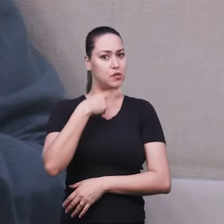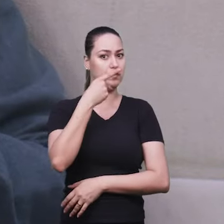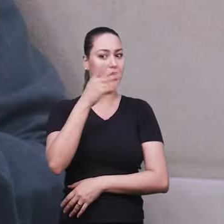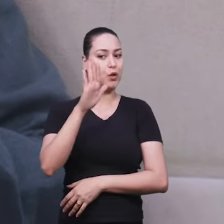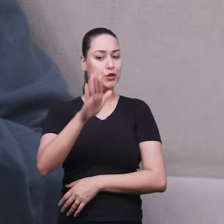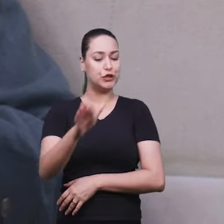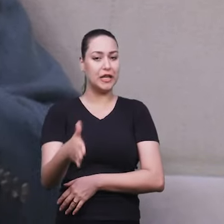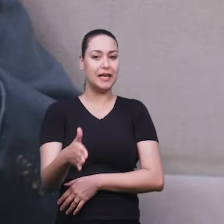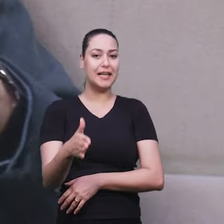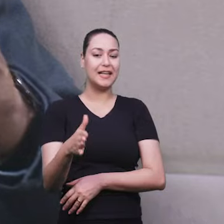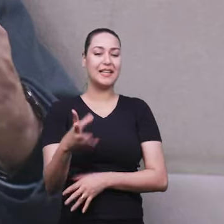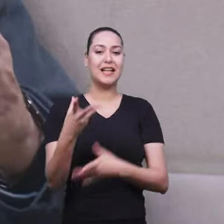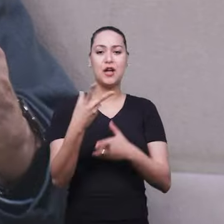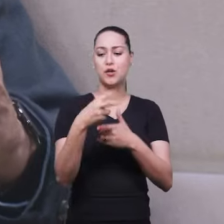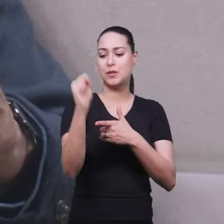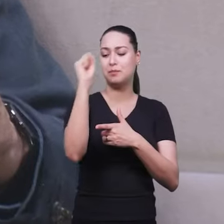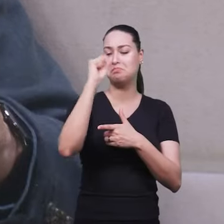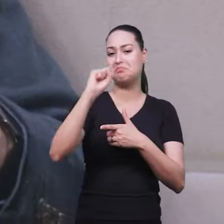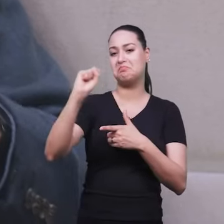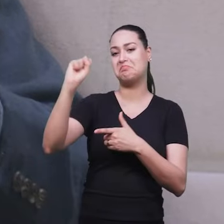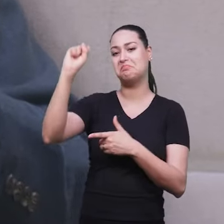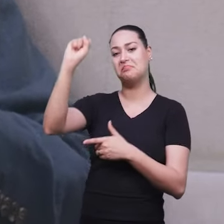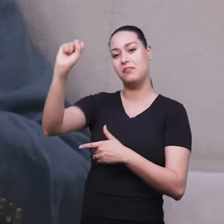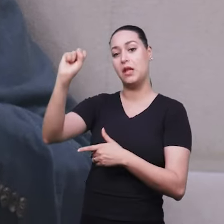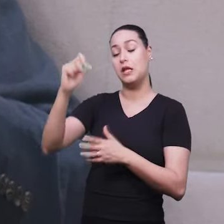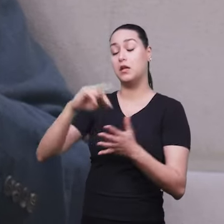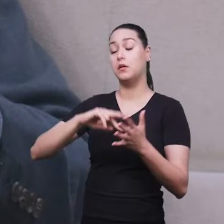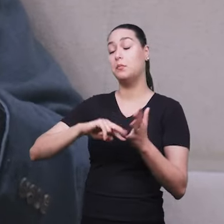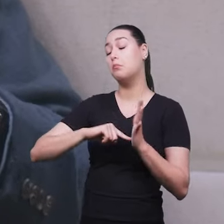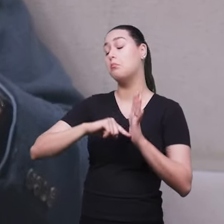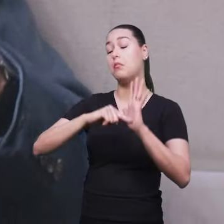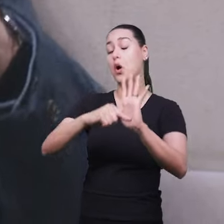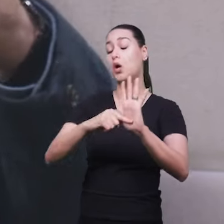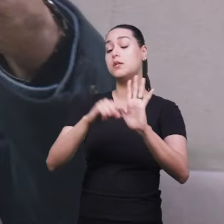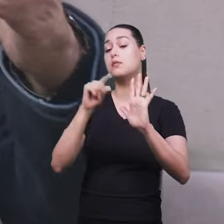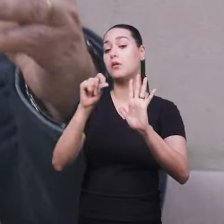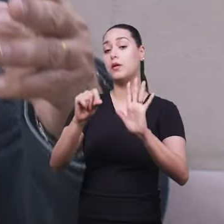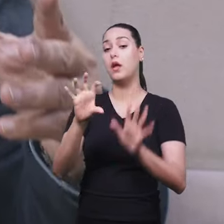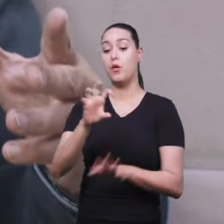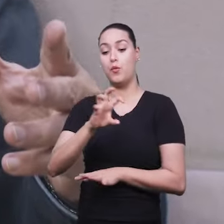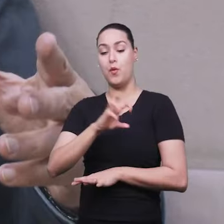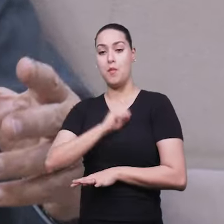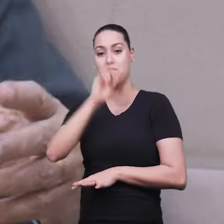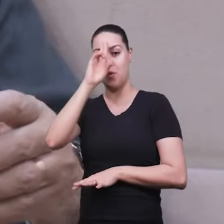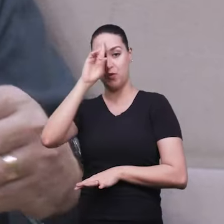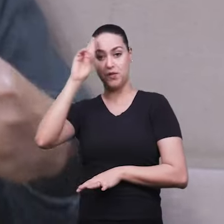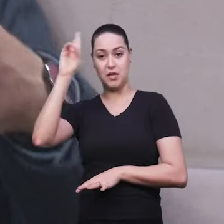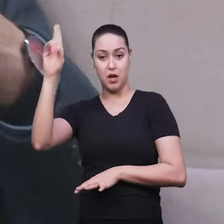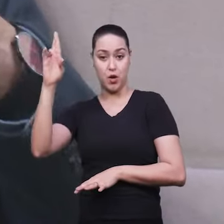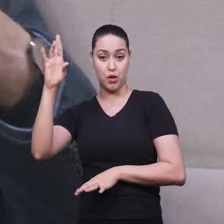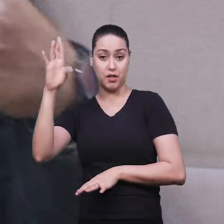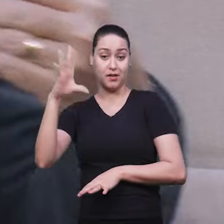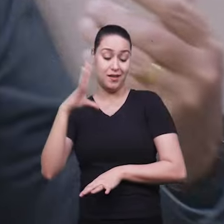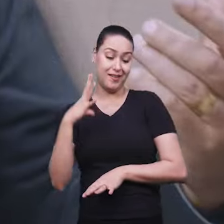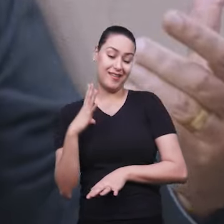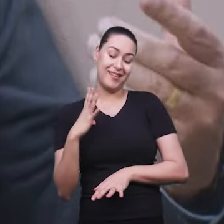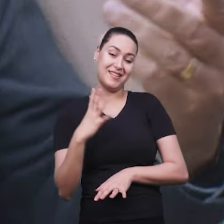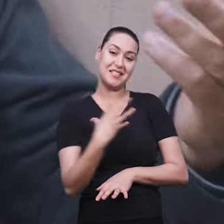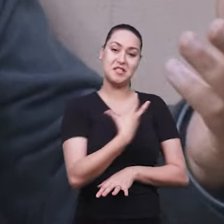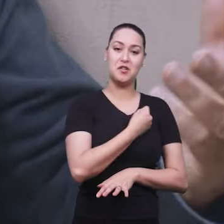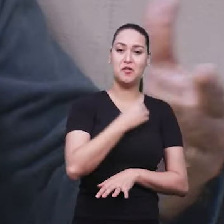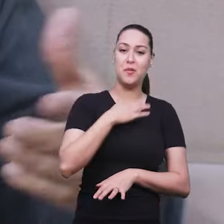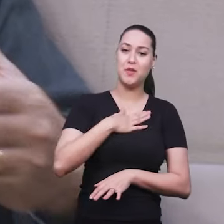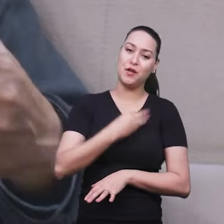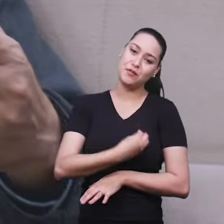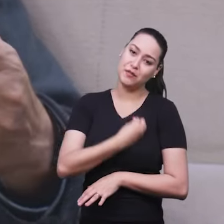que foi conquistada, né? Essa cidade foi conquistada. Isso fala do amor do Senhor, que conquistou a minha vida, a sua